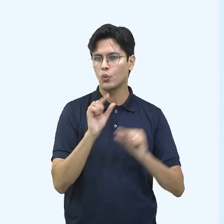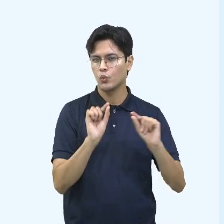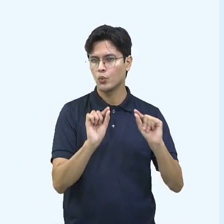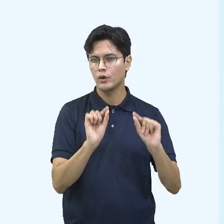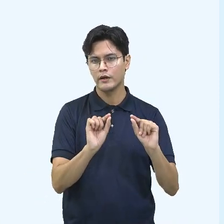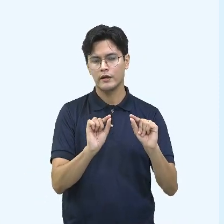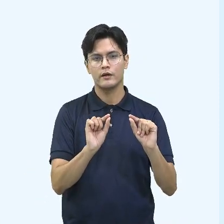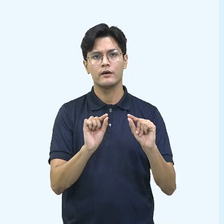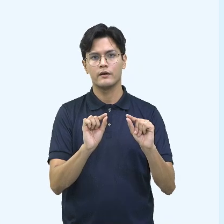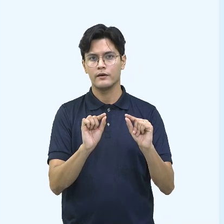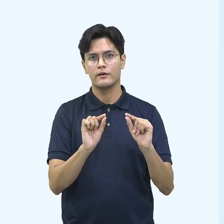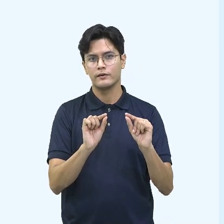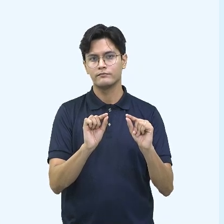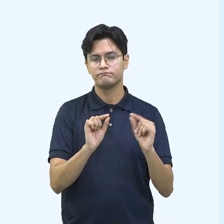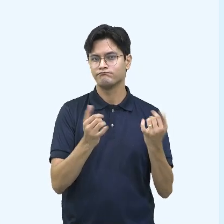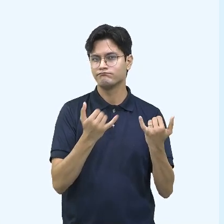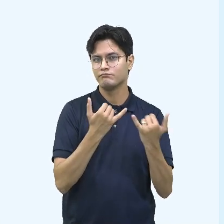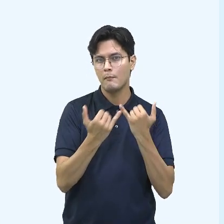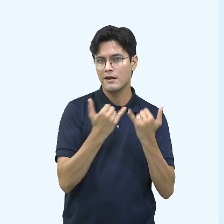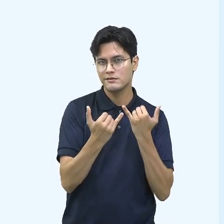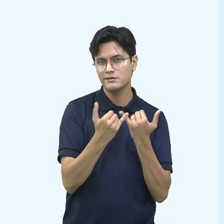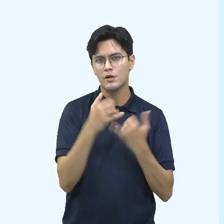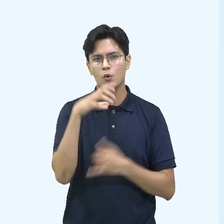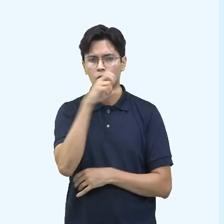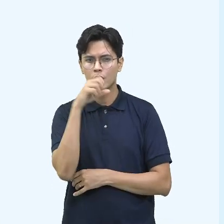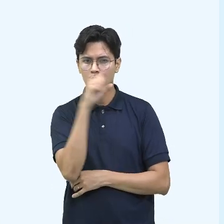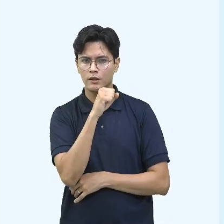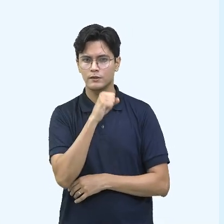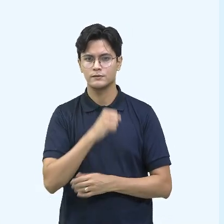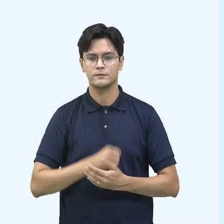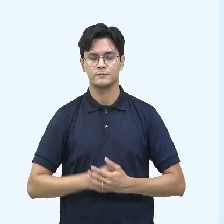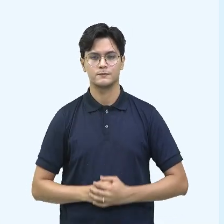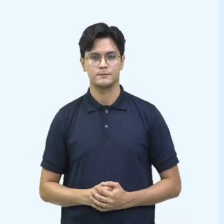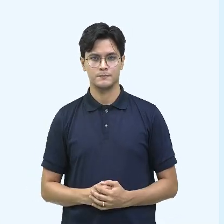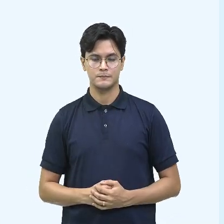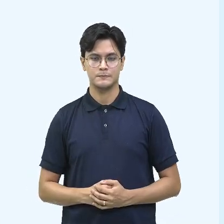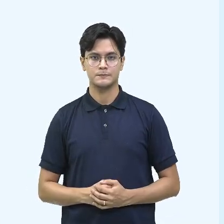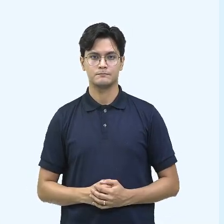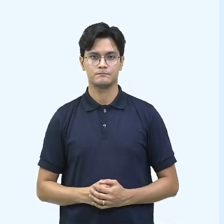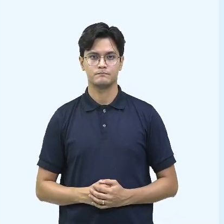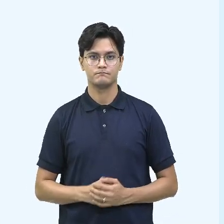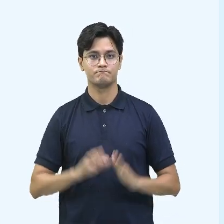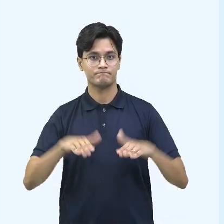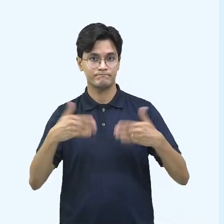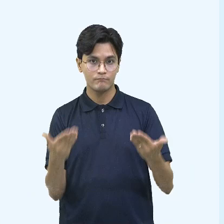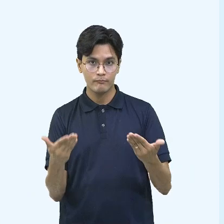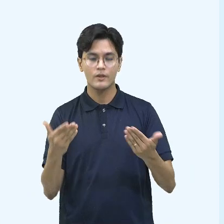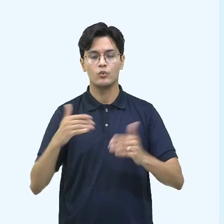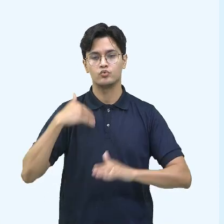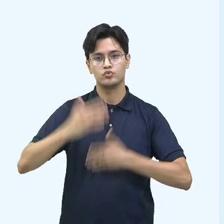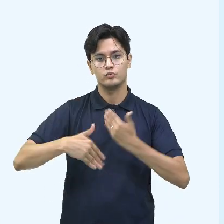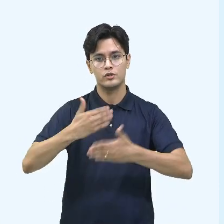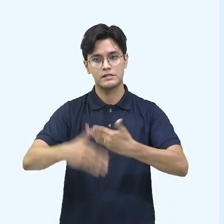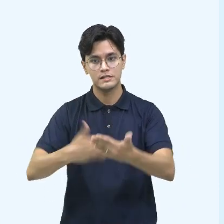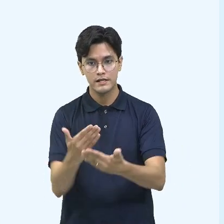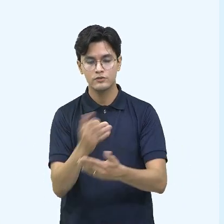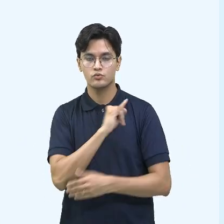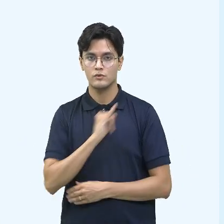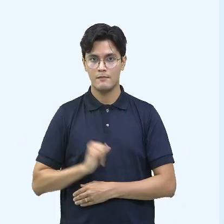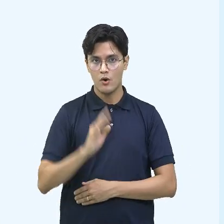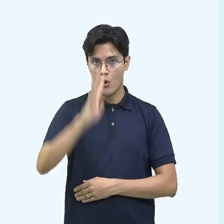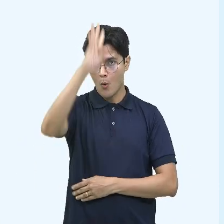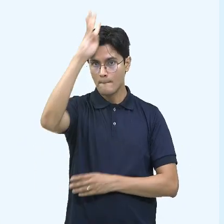que está na cor mais laranja, certo? Esse processo de divisão do